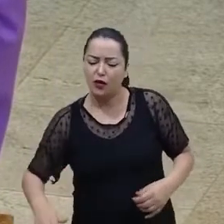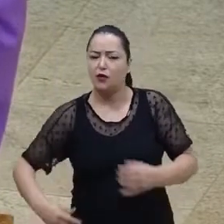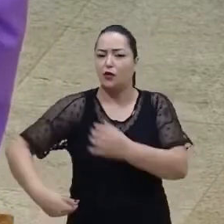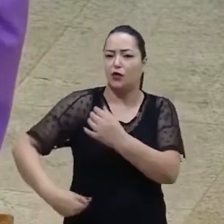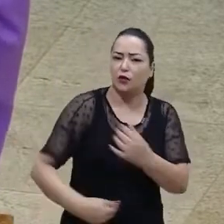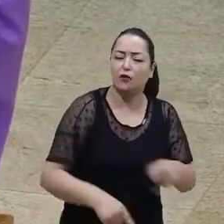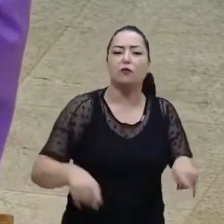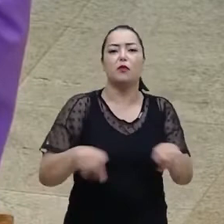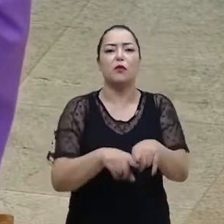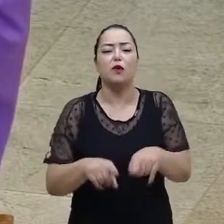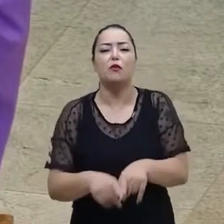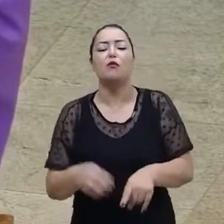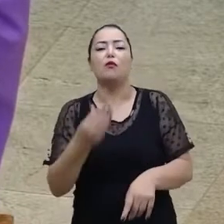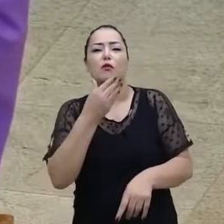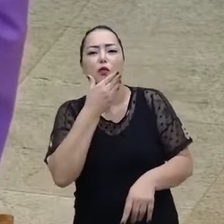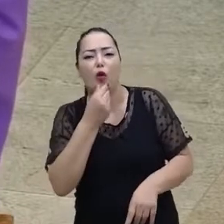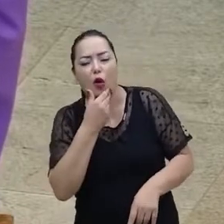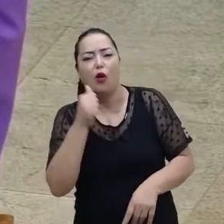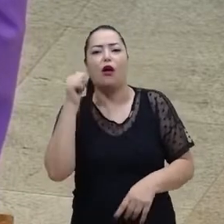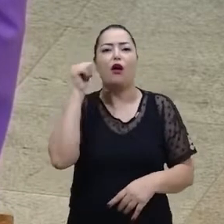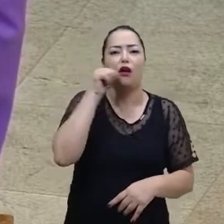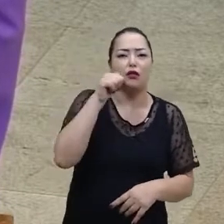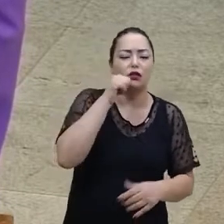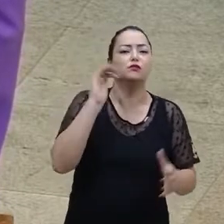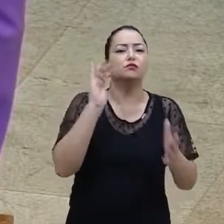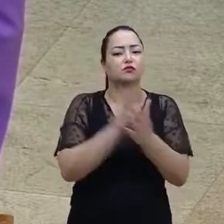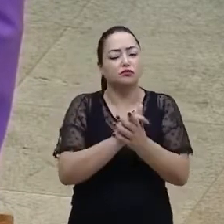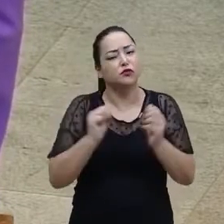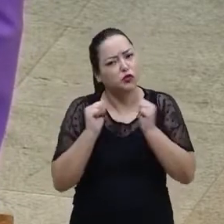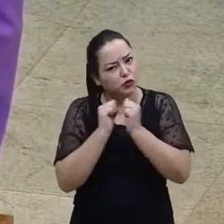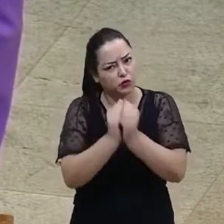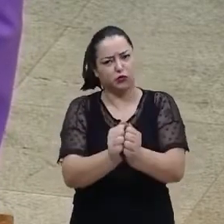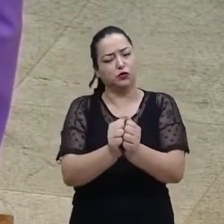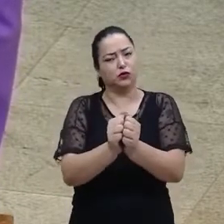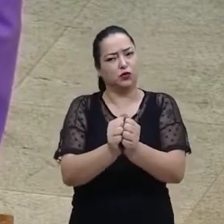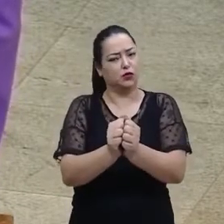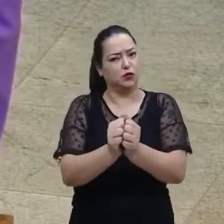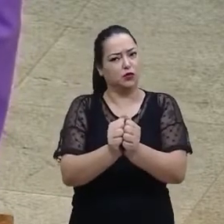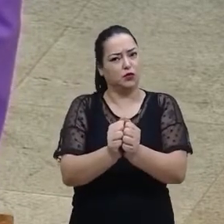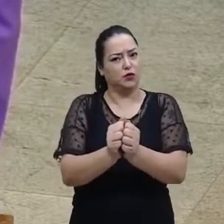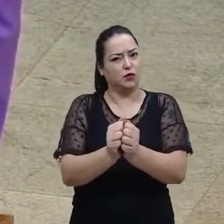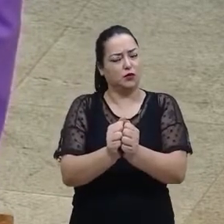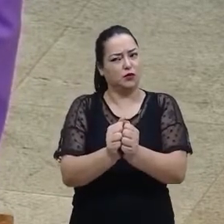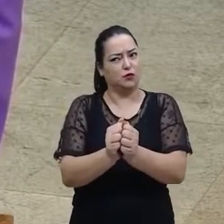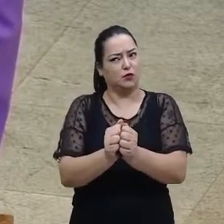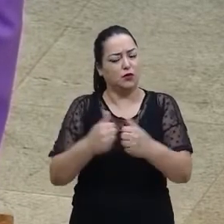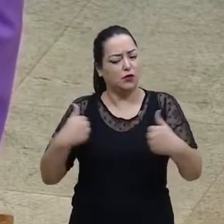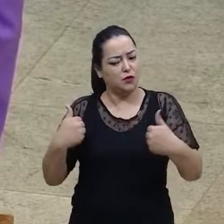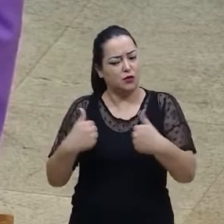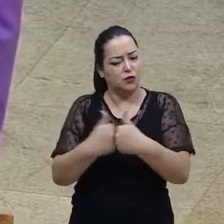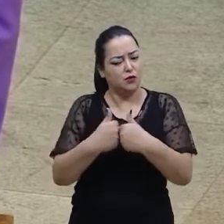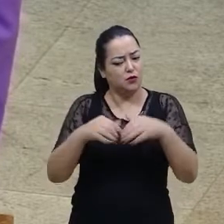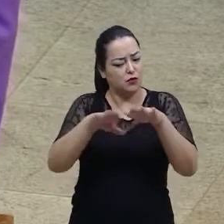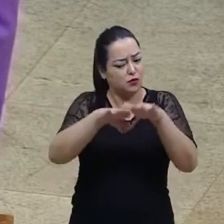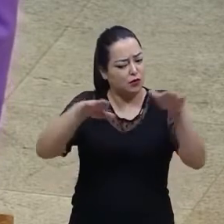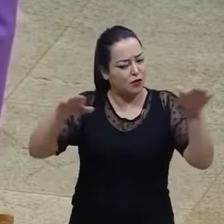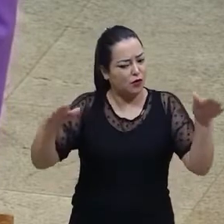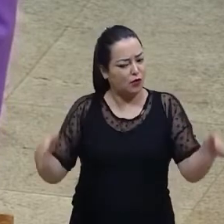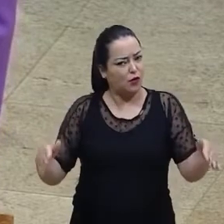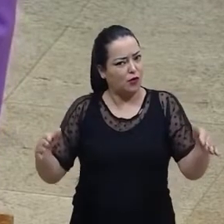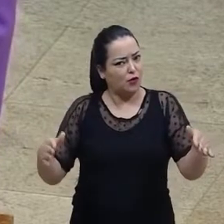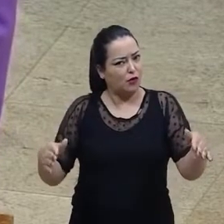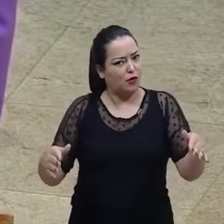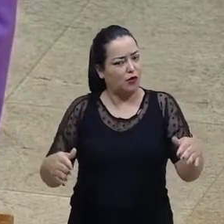leito chorem em postos entre o vestíbulo e voltar e os ministros sagrados